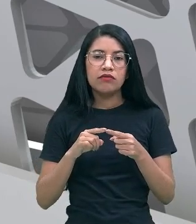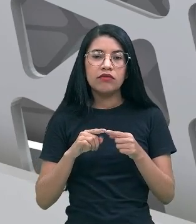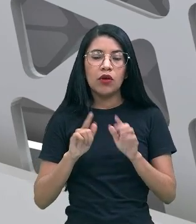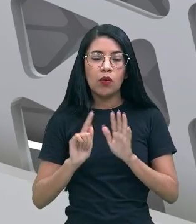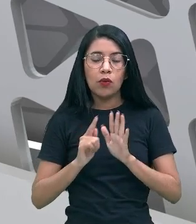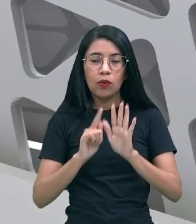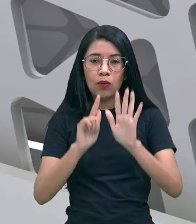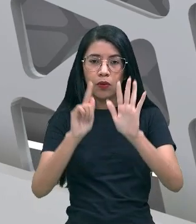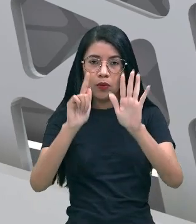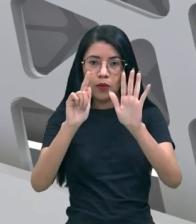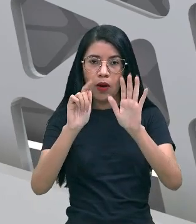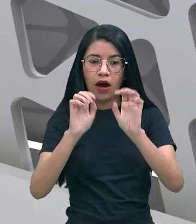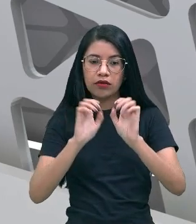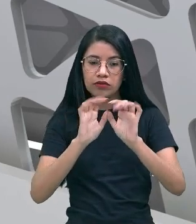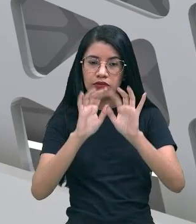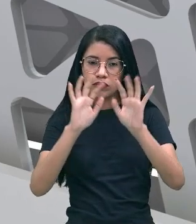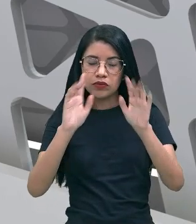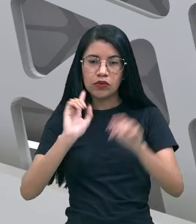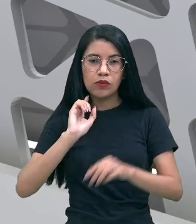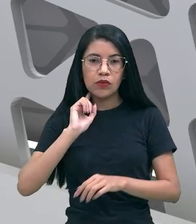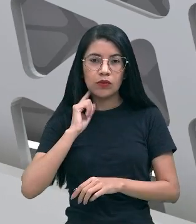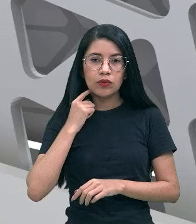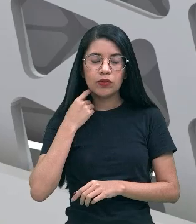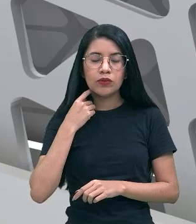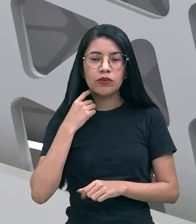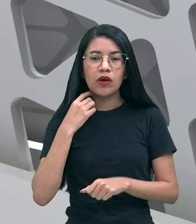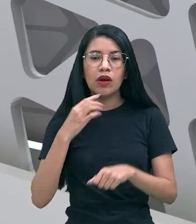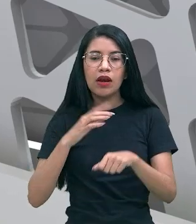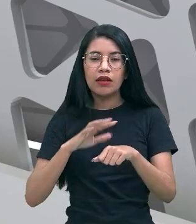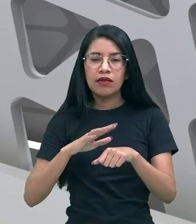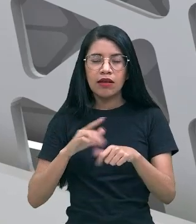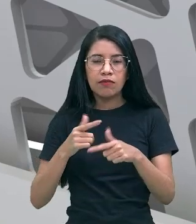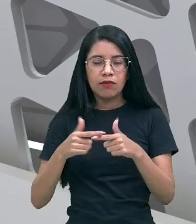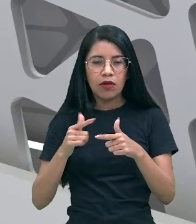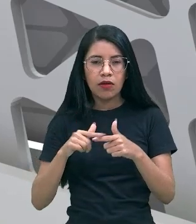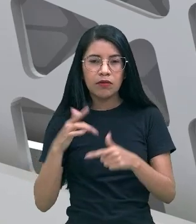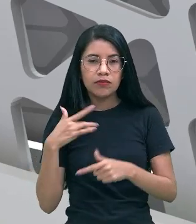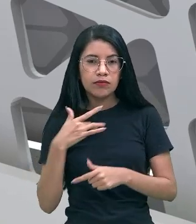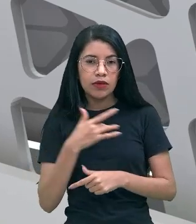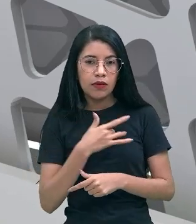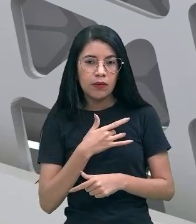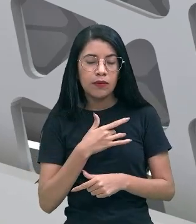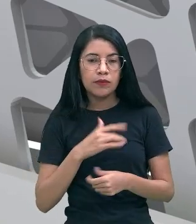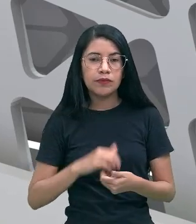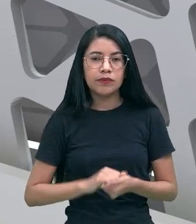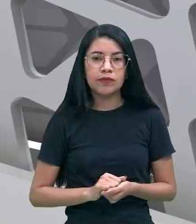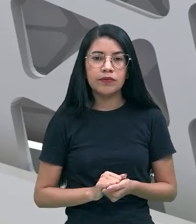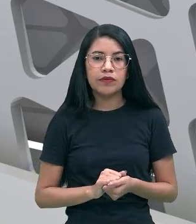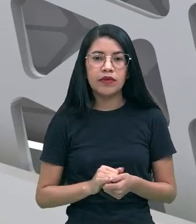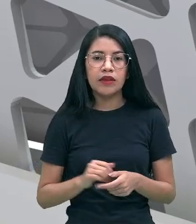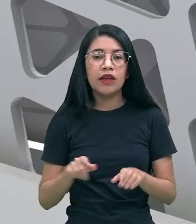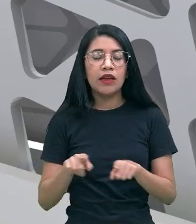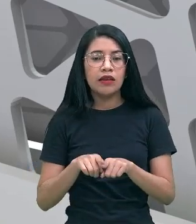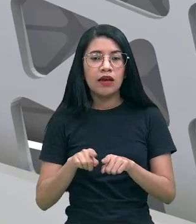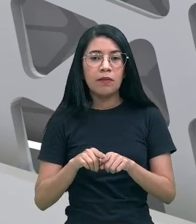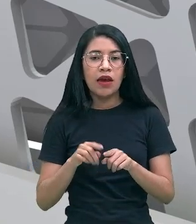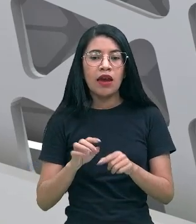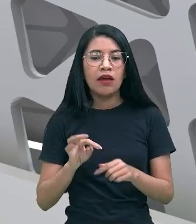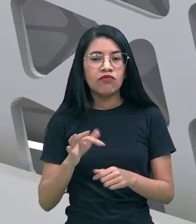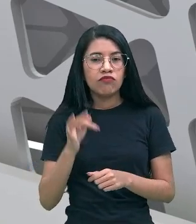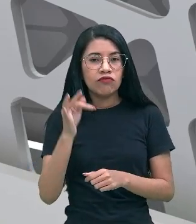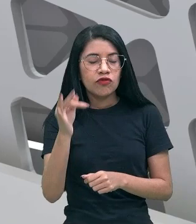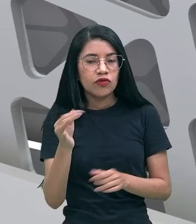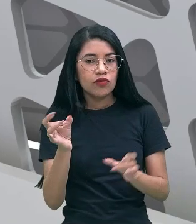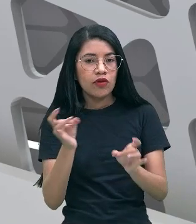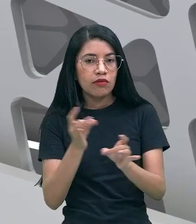gases que fazem mal ao ambiente e aos seres humanos, ok? O outro problema é que uma hora ele vai acabar. Sei que quando